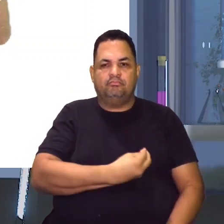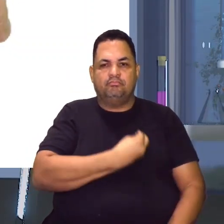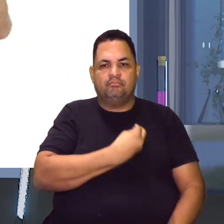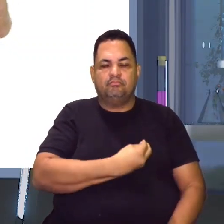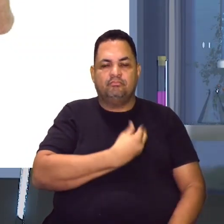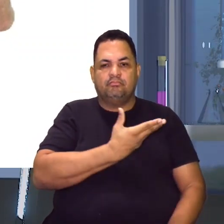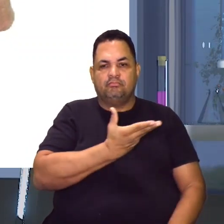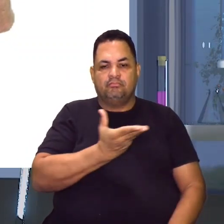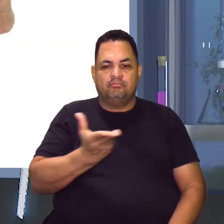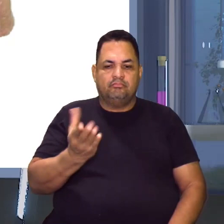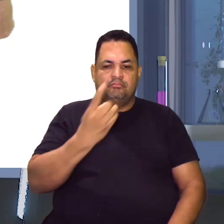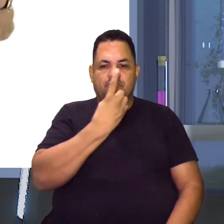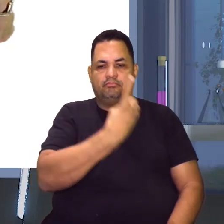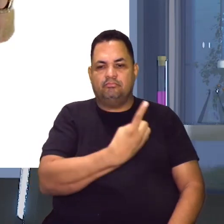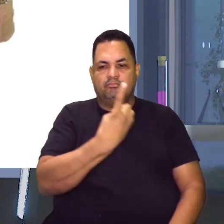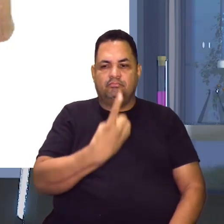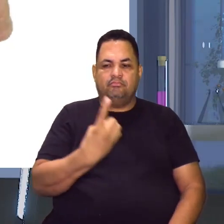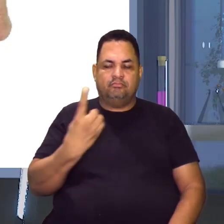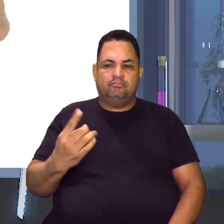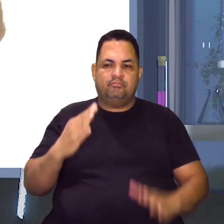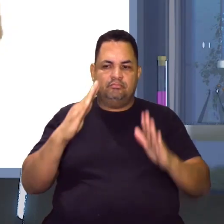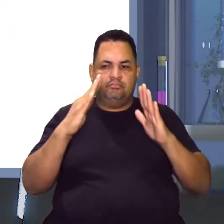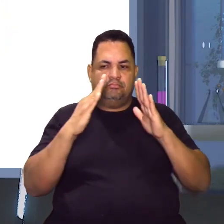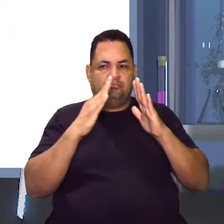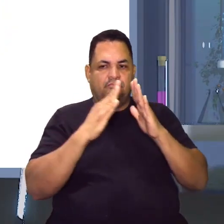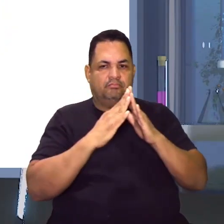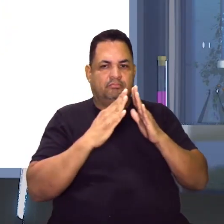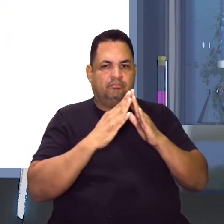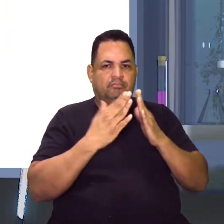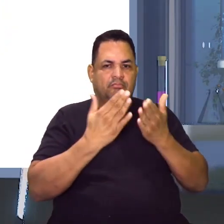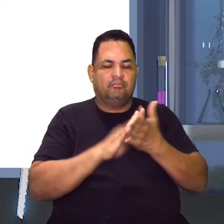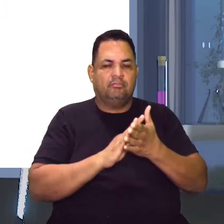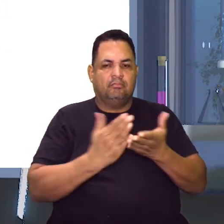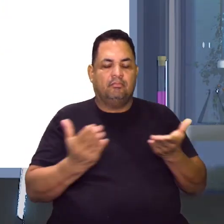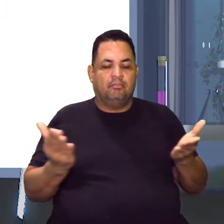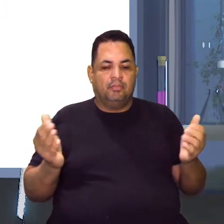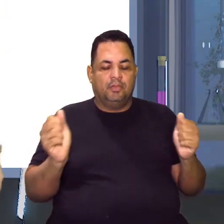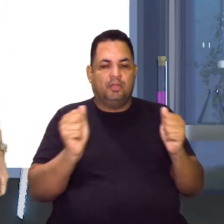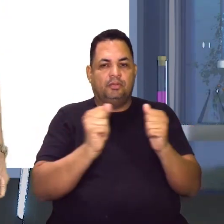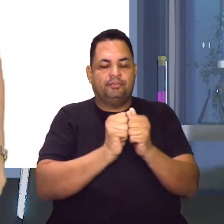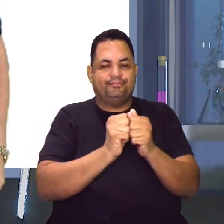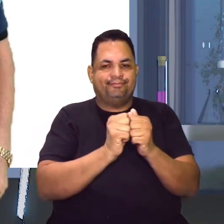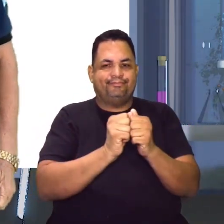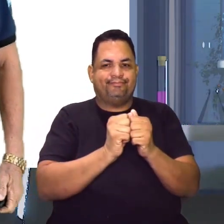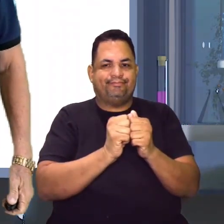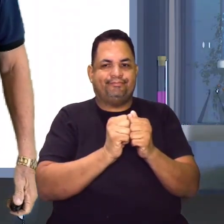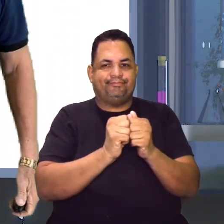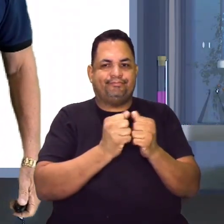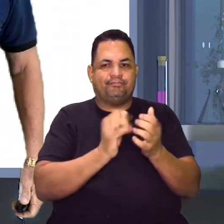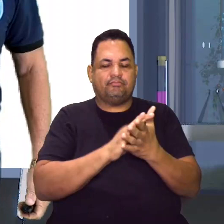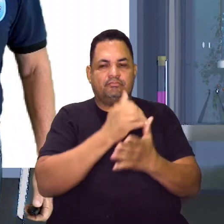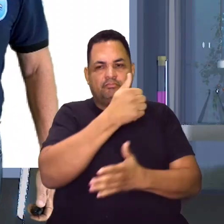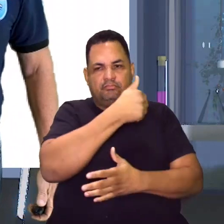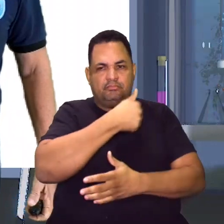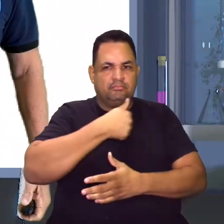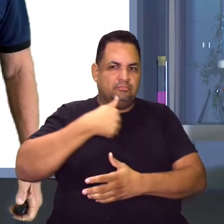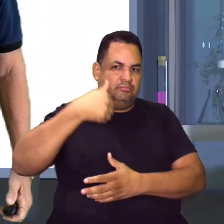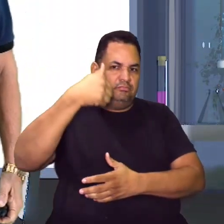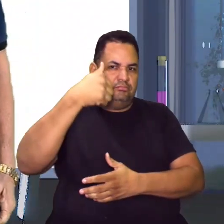presenciais que estão em cada escola, de lado dos nossos alunos aí, ó, para